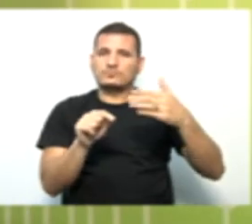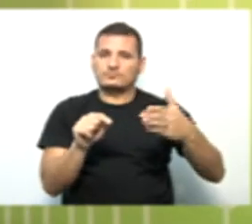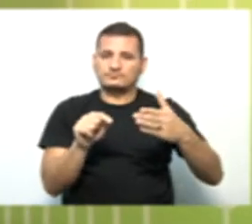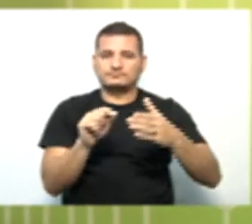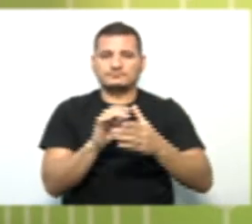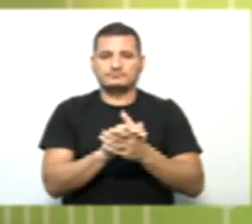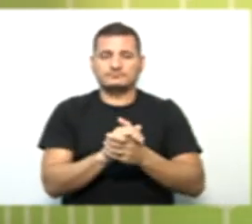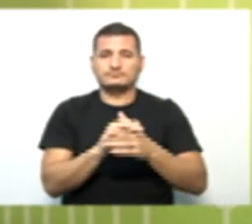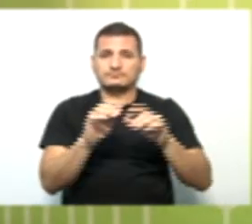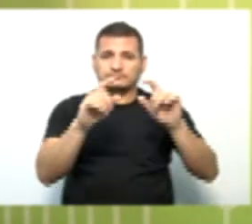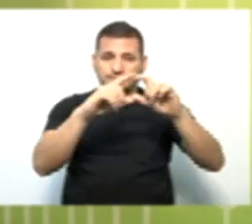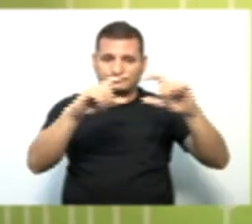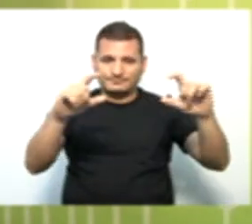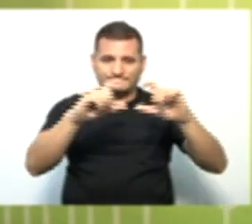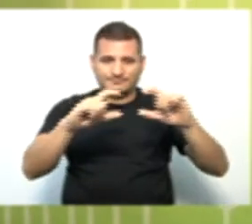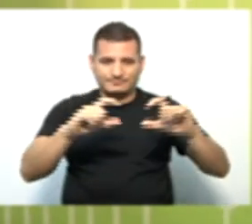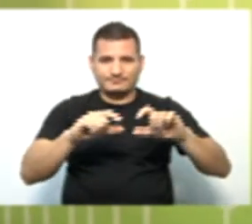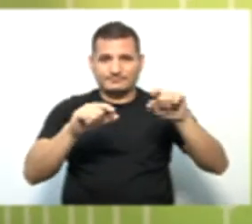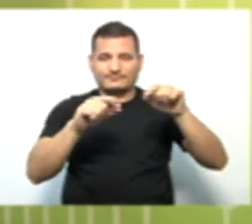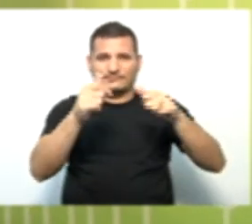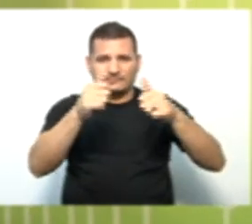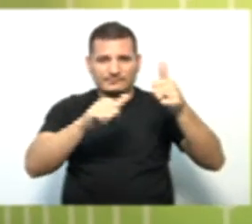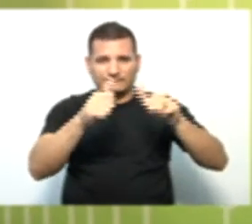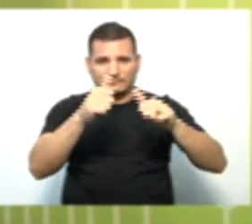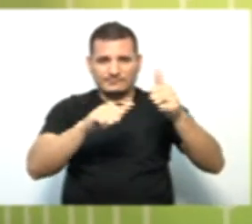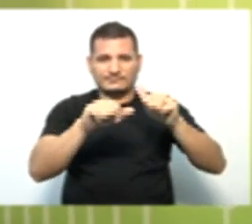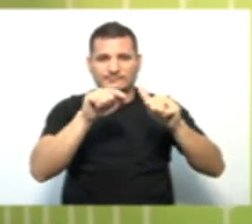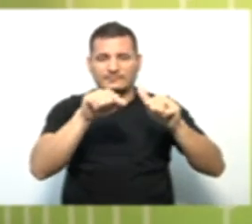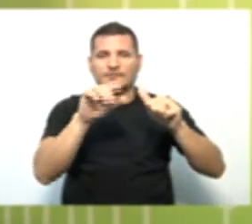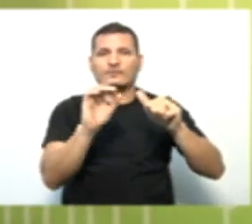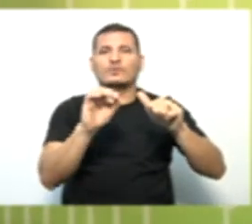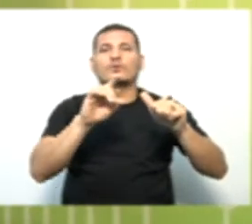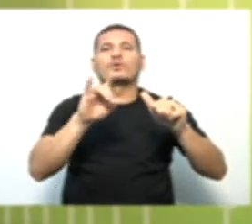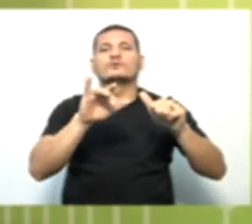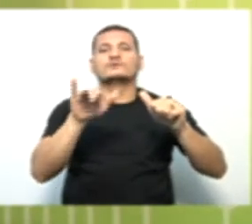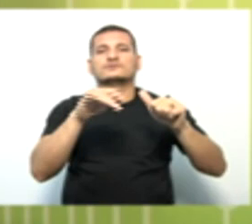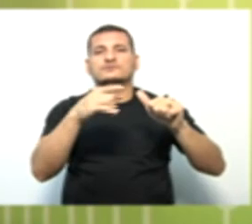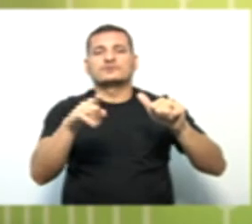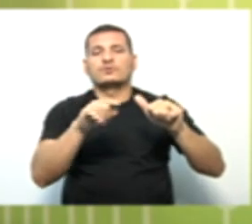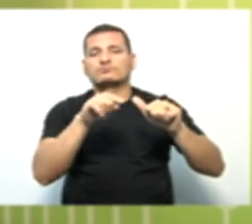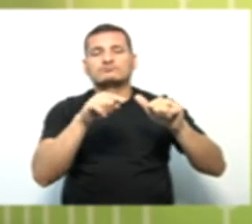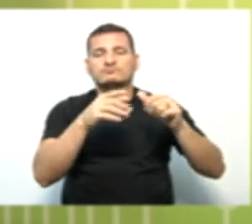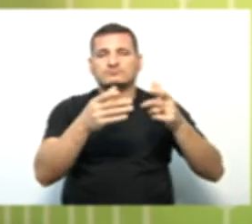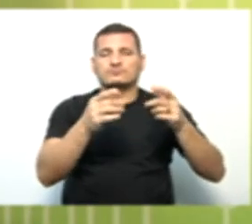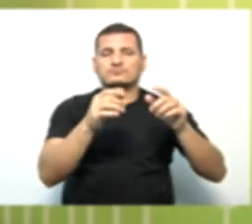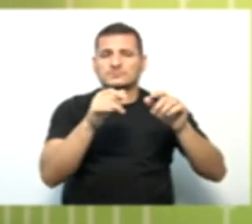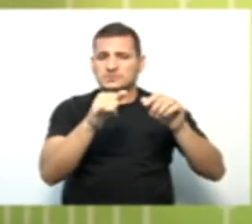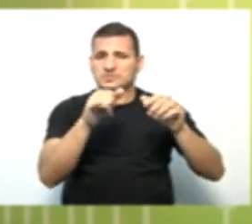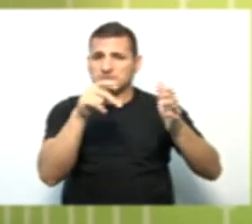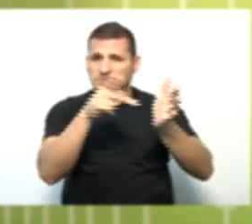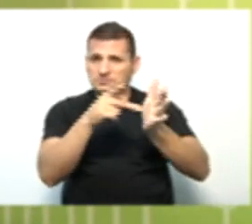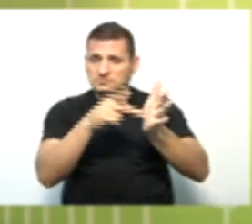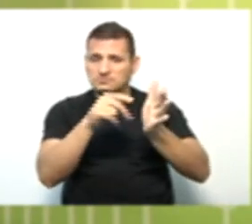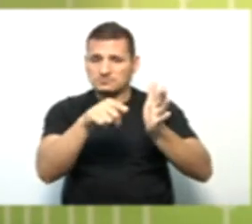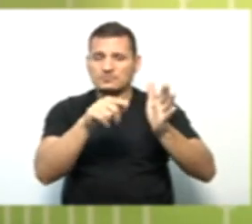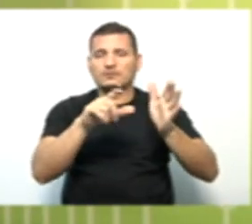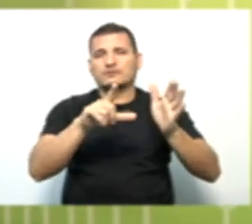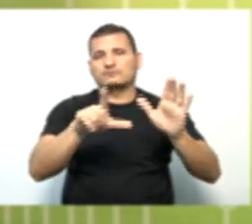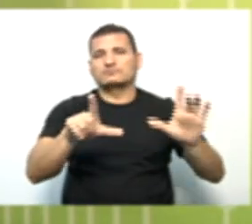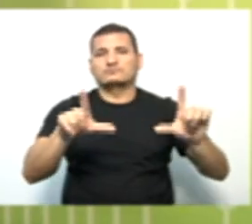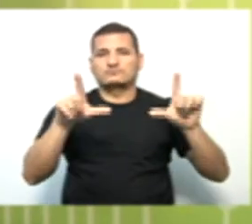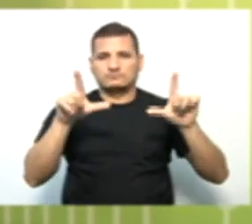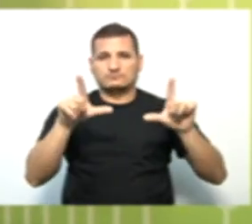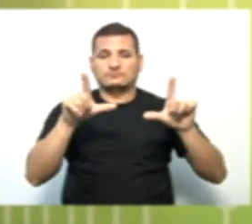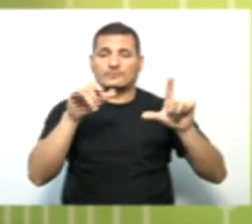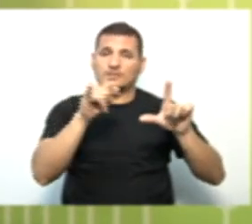uma expressão, uma condição, e se essa condição for verdadeira, nós passamos a executar um comando.